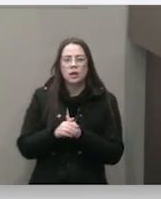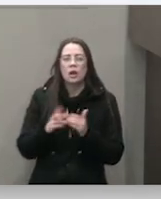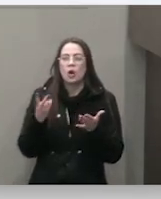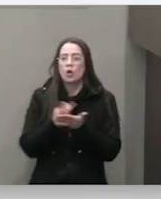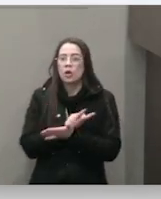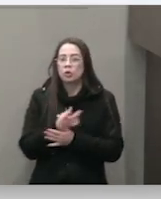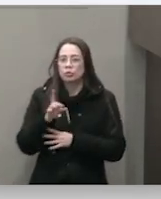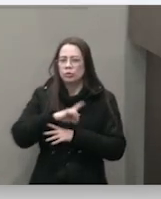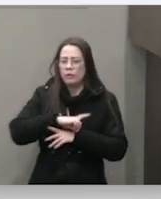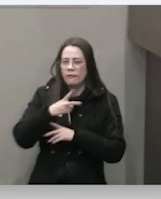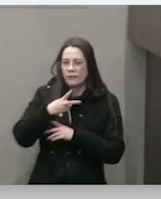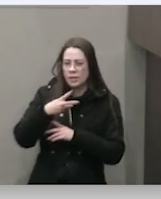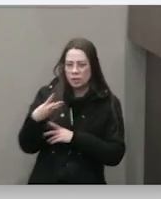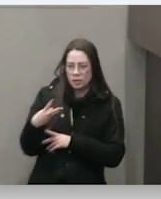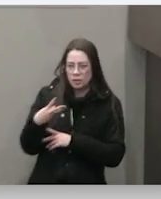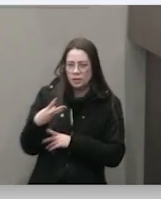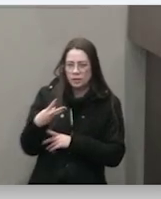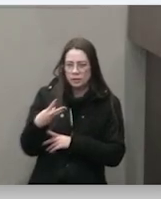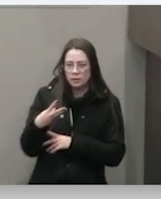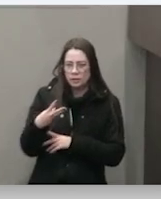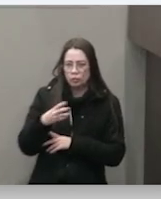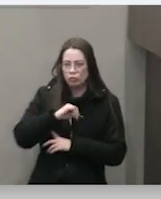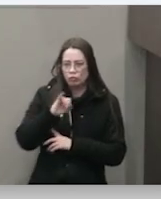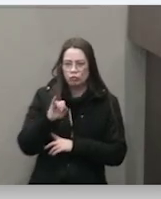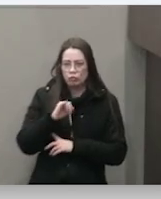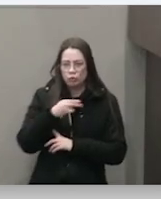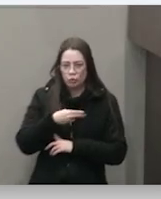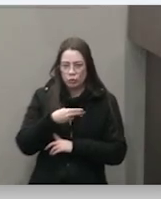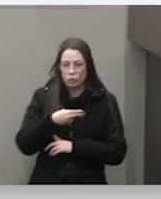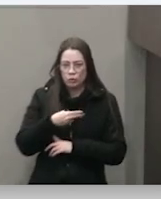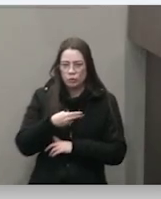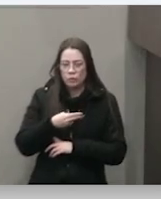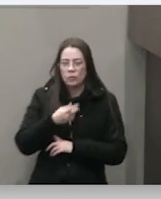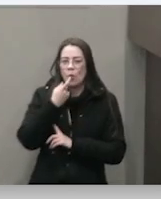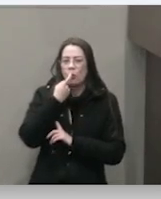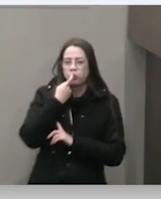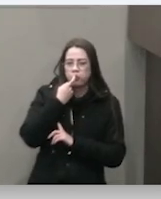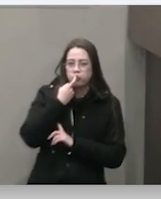aconteceu no dia 23 de junho, onde o bebê de 10